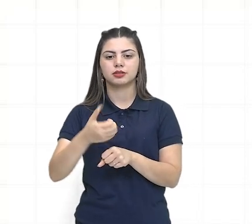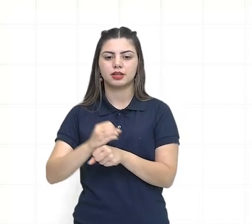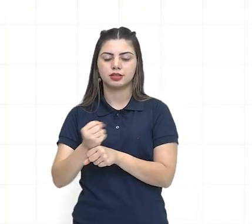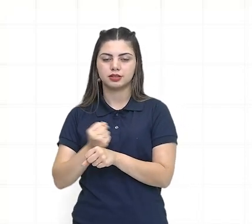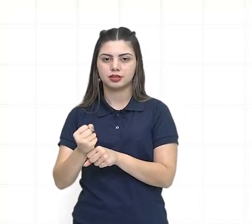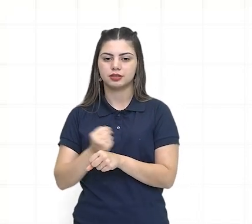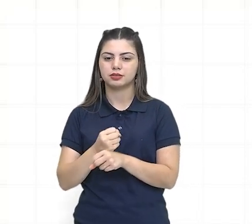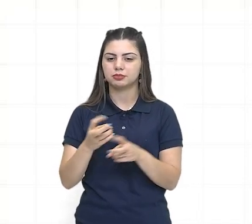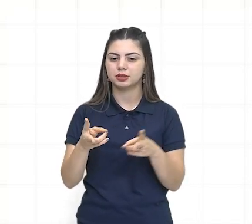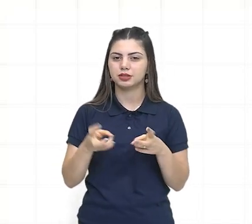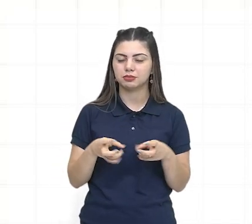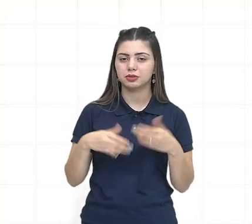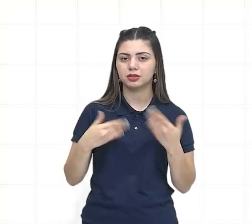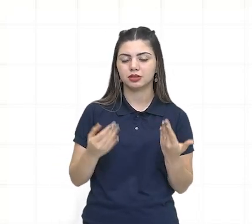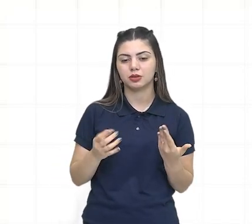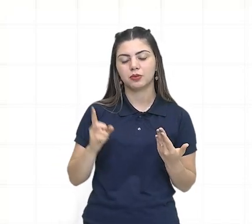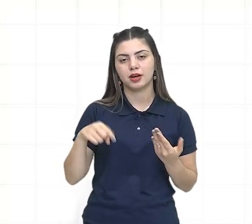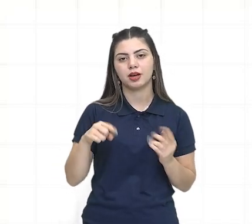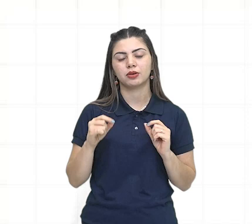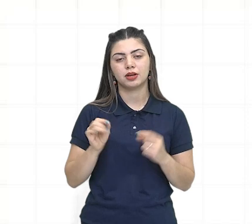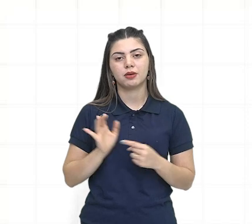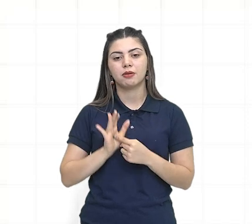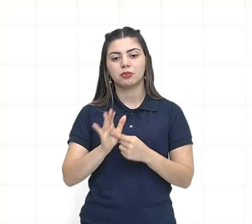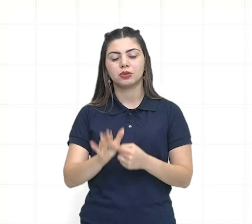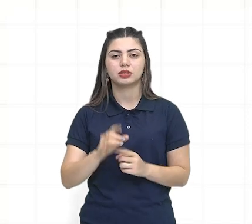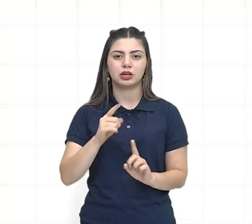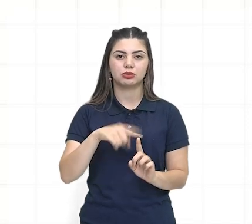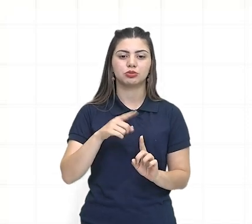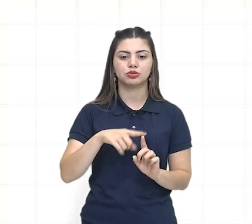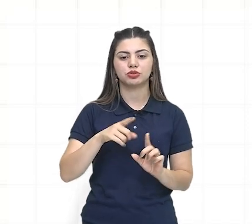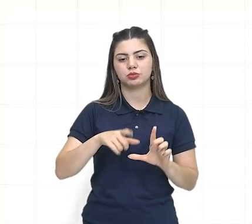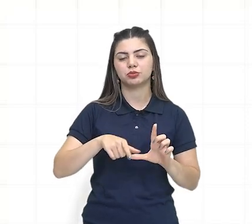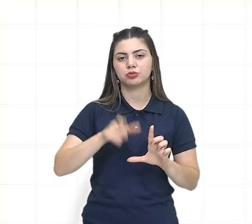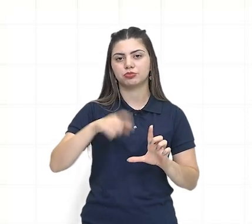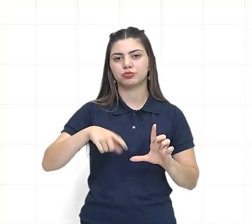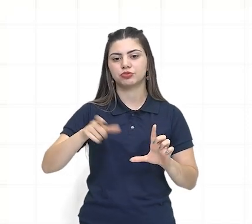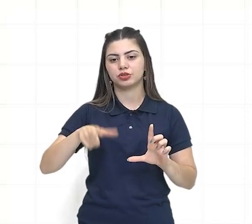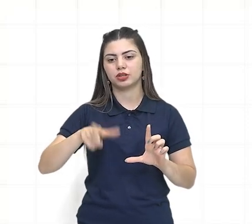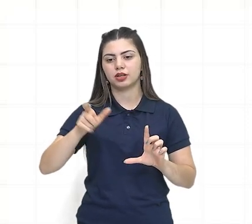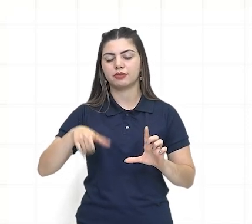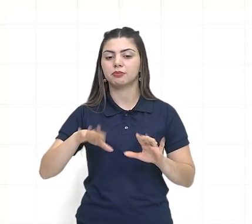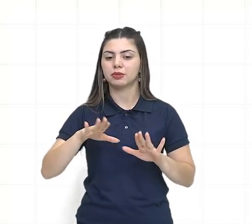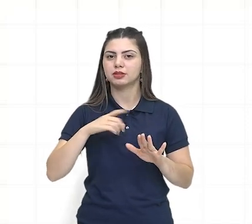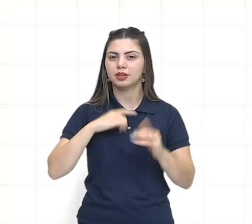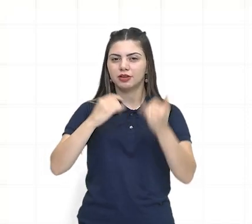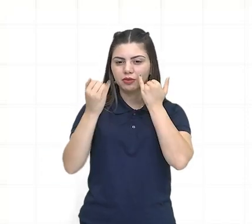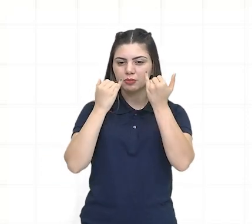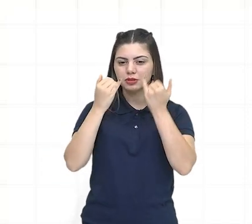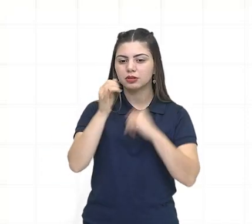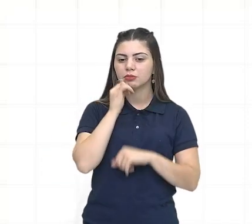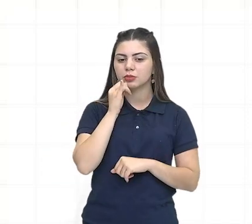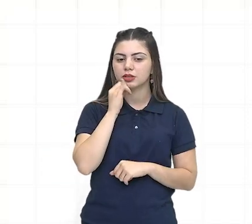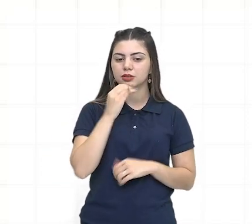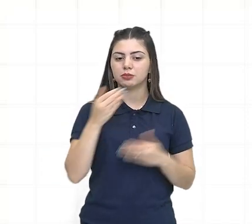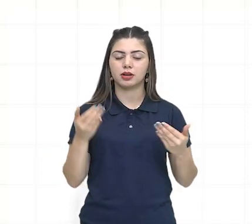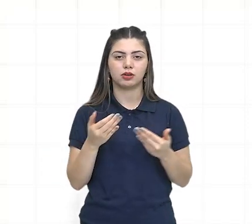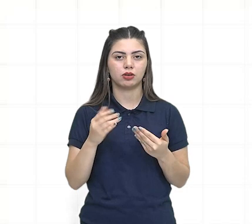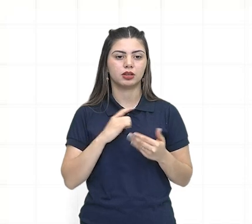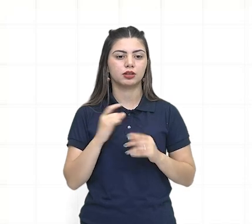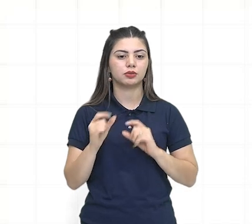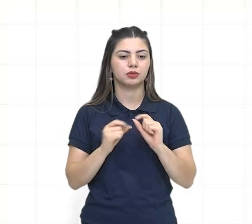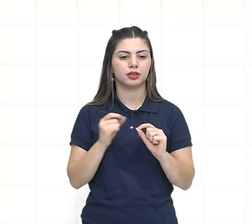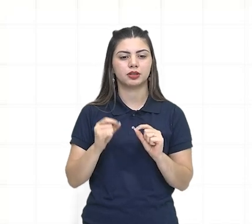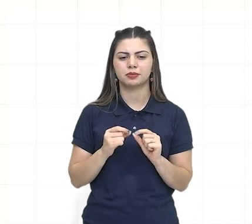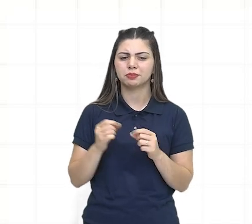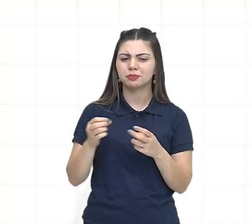Então aqui é só um recorte do tipo de gráfico. Claro que ele vem com mais informações. No caso aqui, ó, no eixo horizontal,